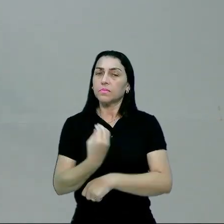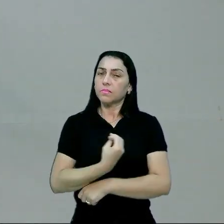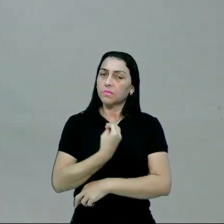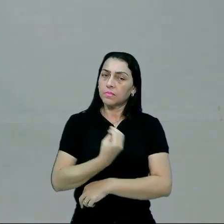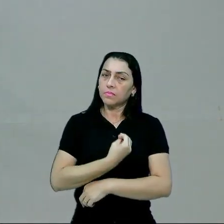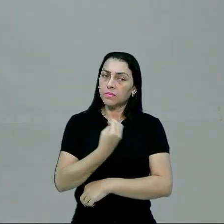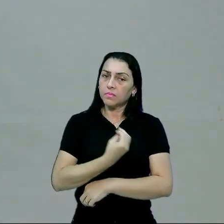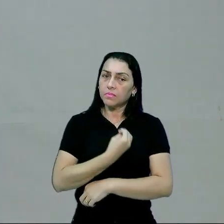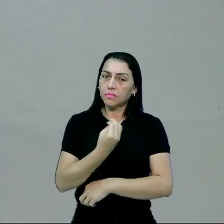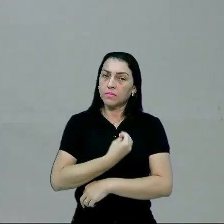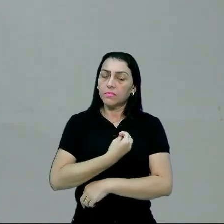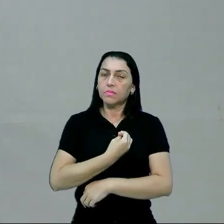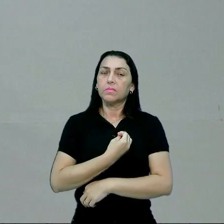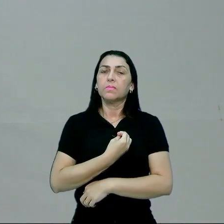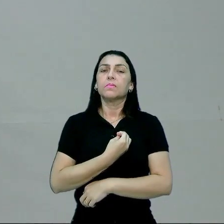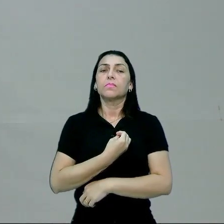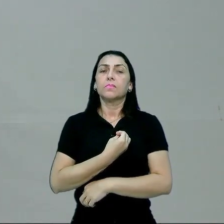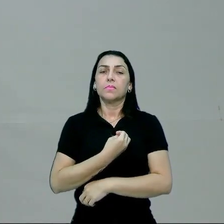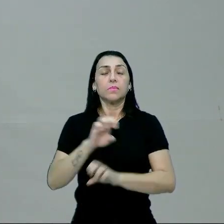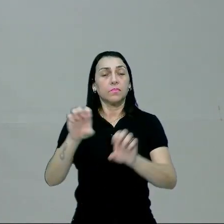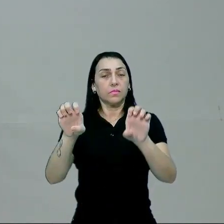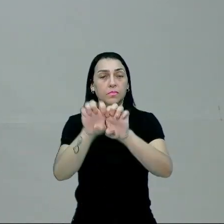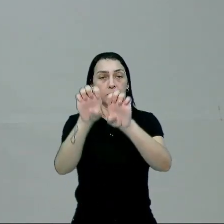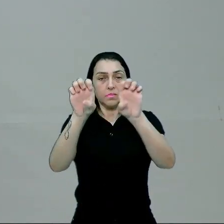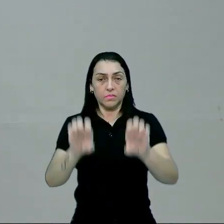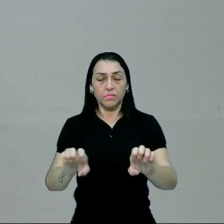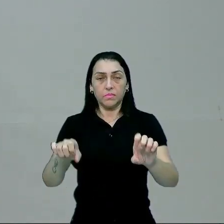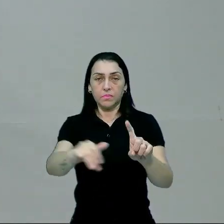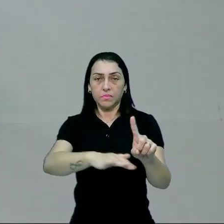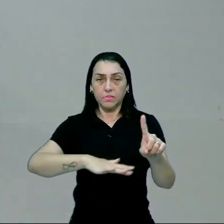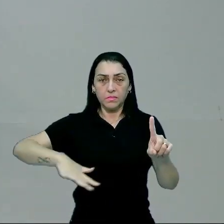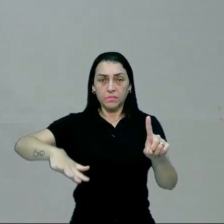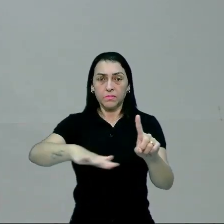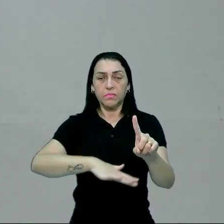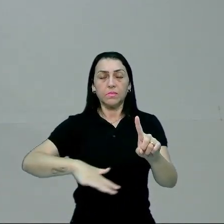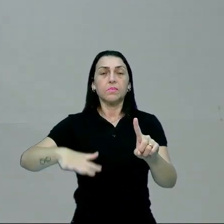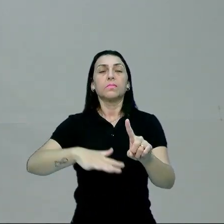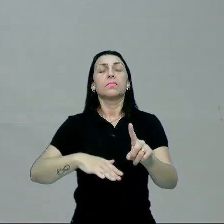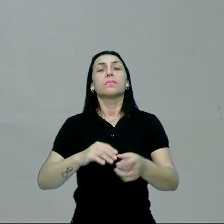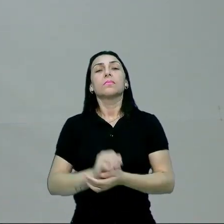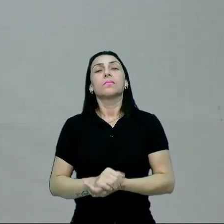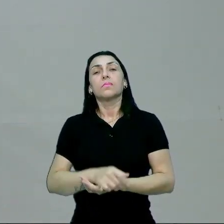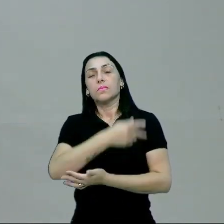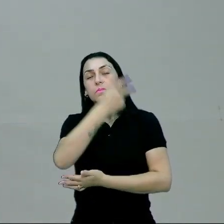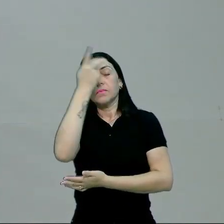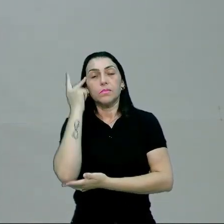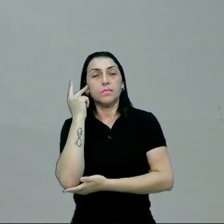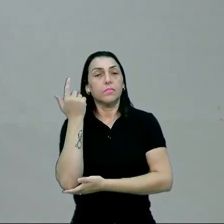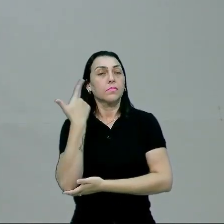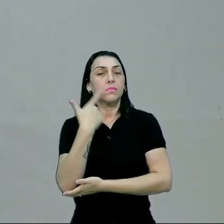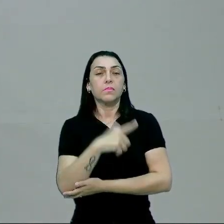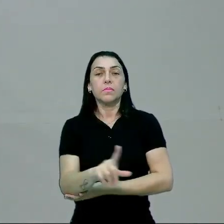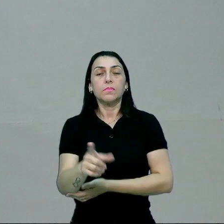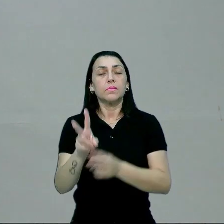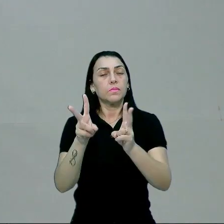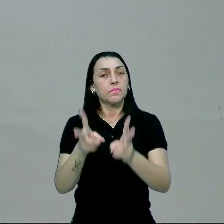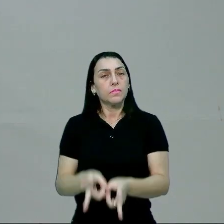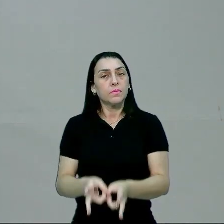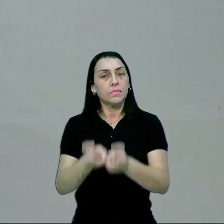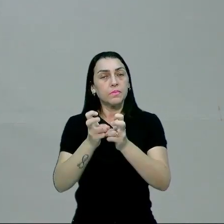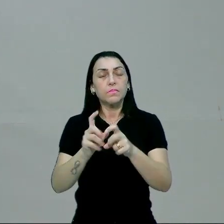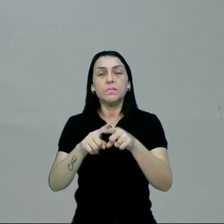vida elas são determinadas por essa estrutura social, que muitas das vezes as pessoas elas não conseguem